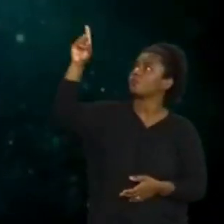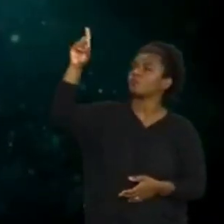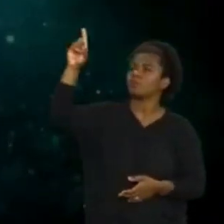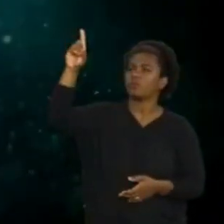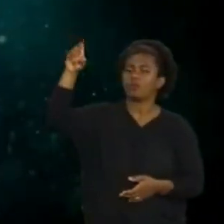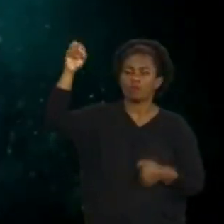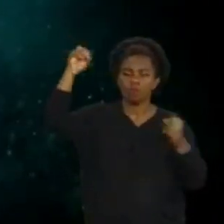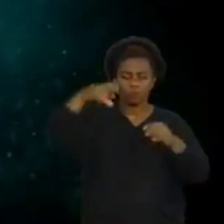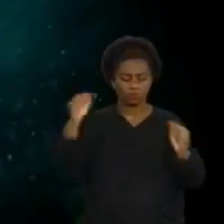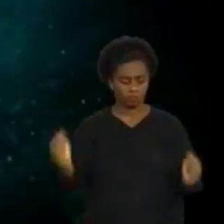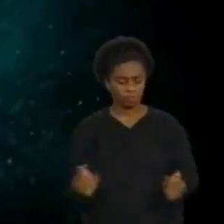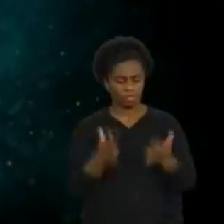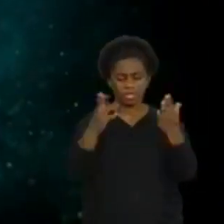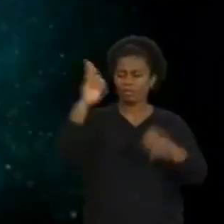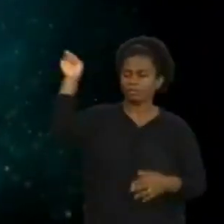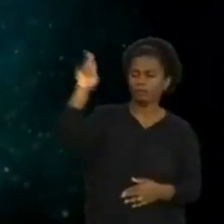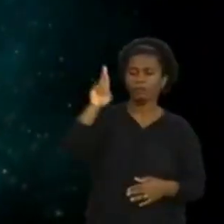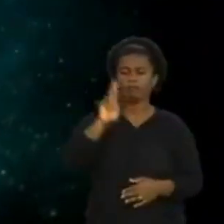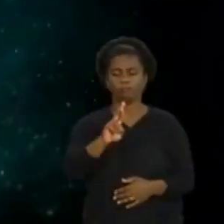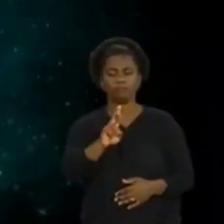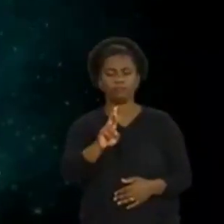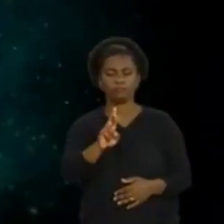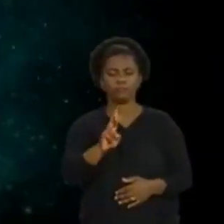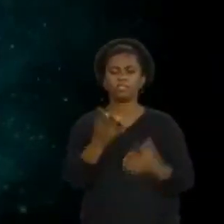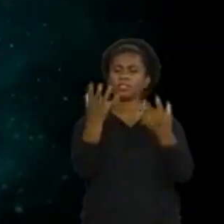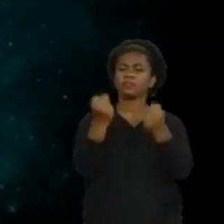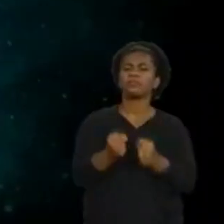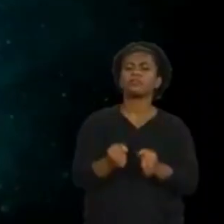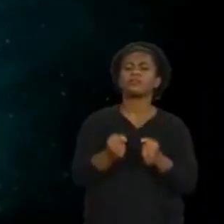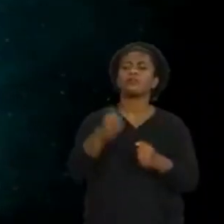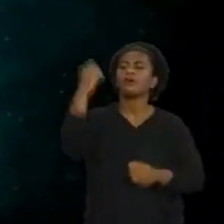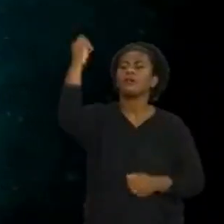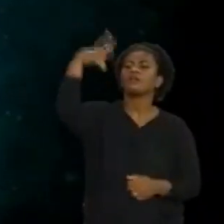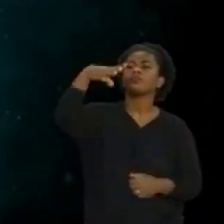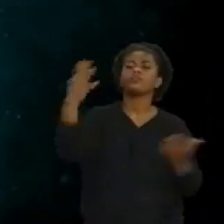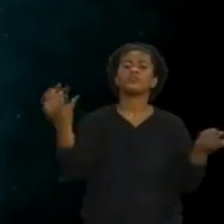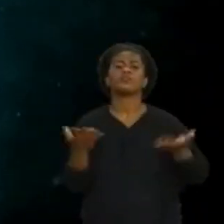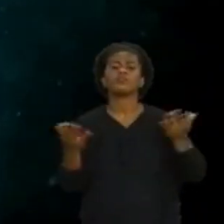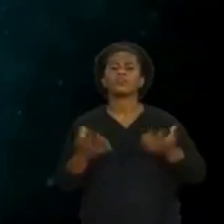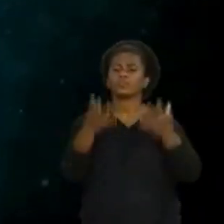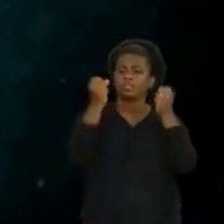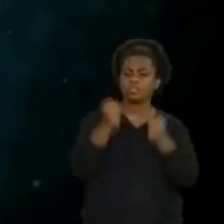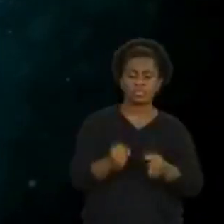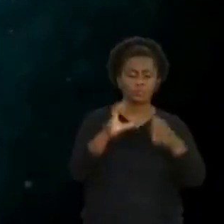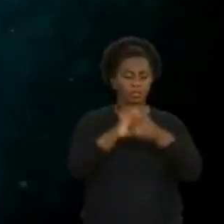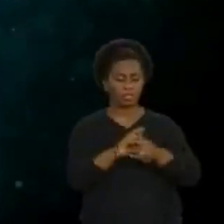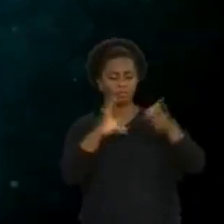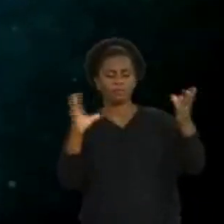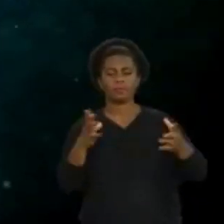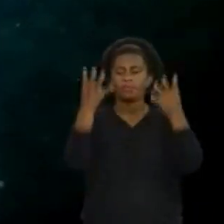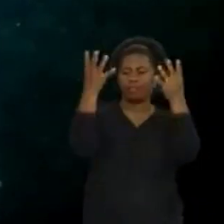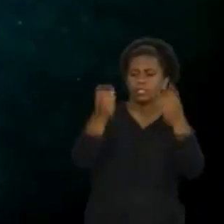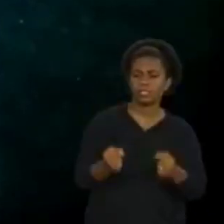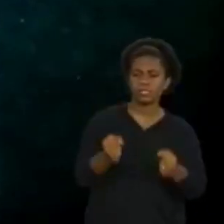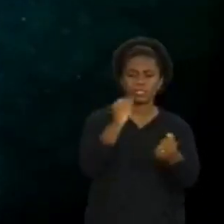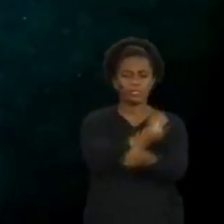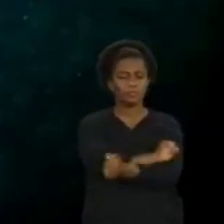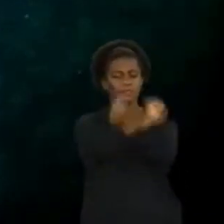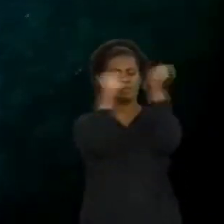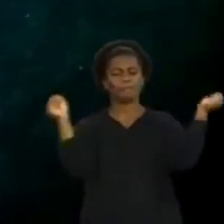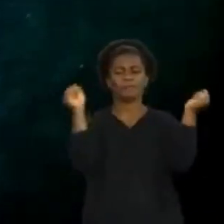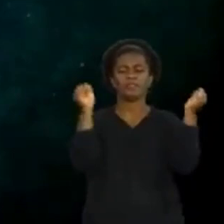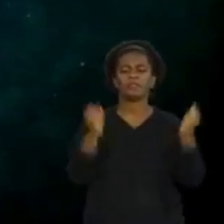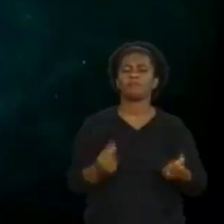até você, o milagre, a resposta. Receba a luz agora, receba o livramento, receba a